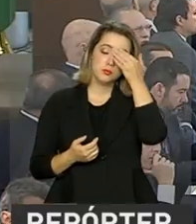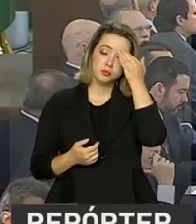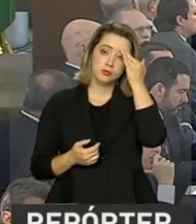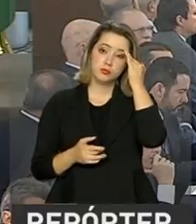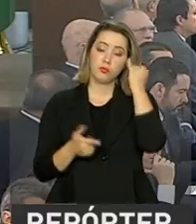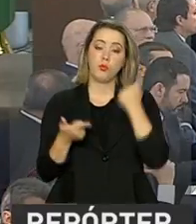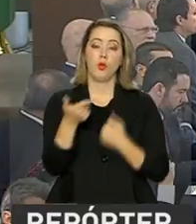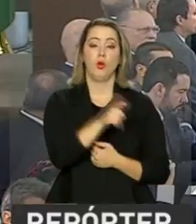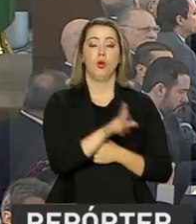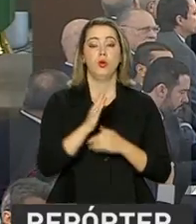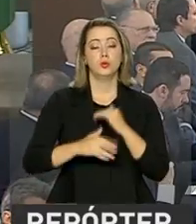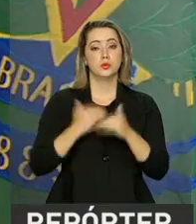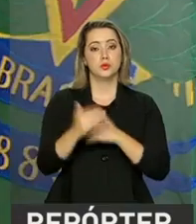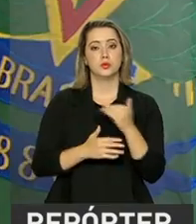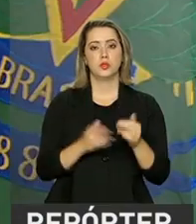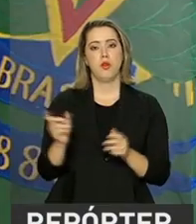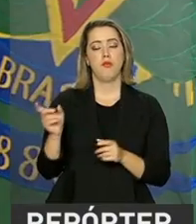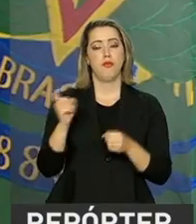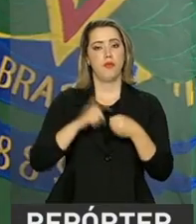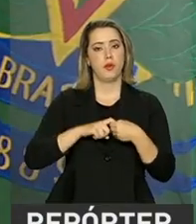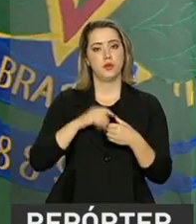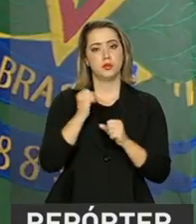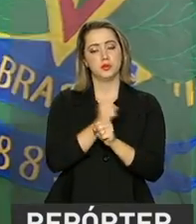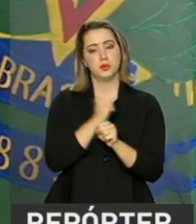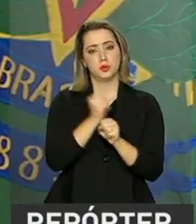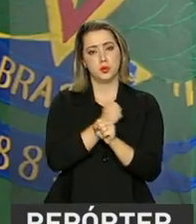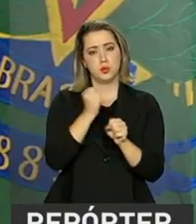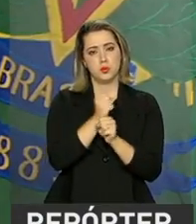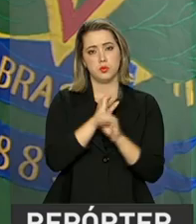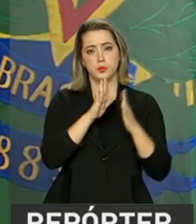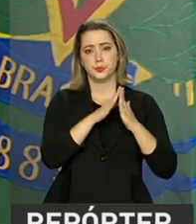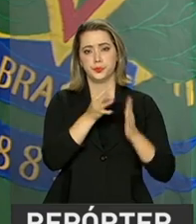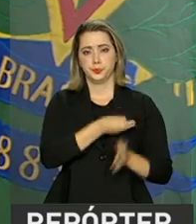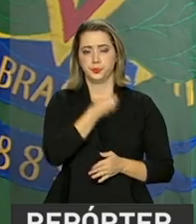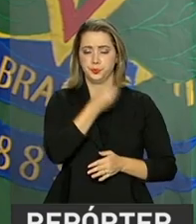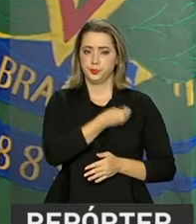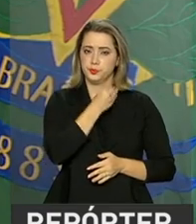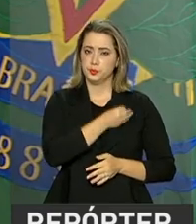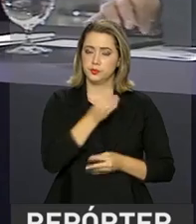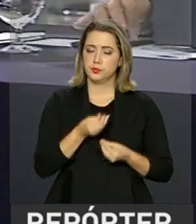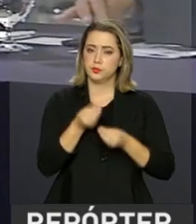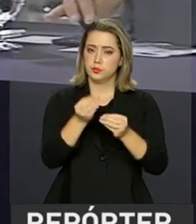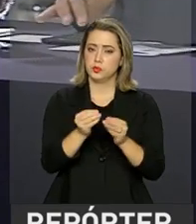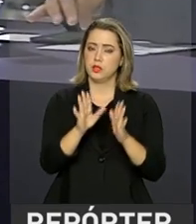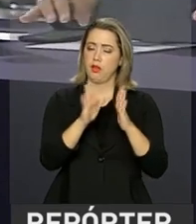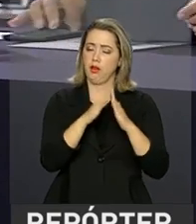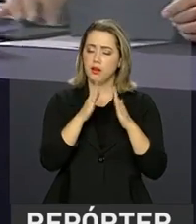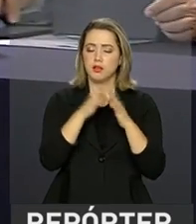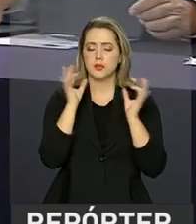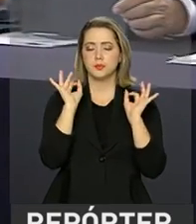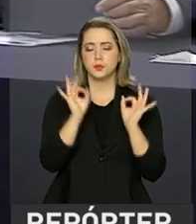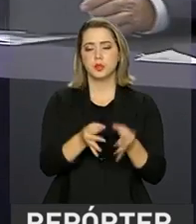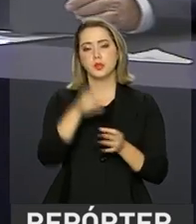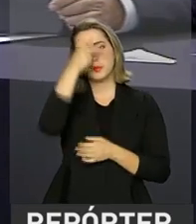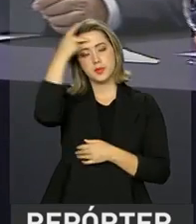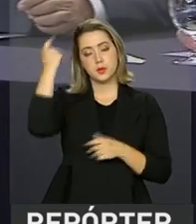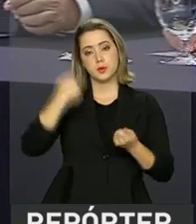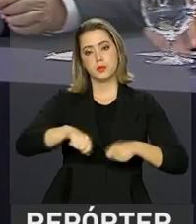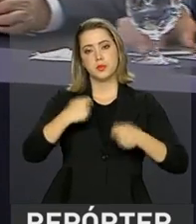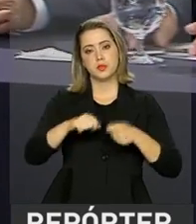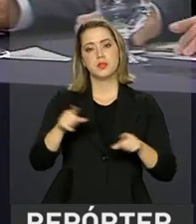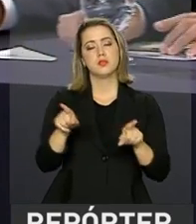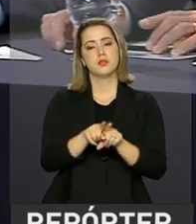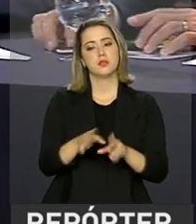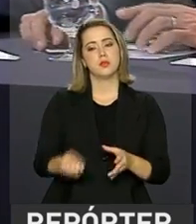do programa minha casa minha vida que na avaliação do presidente garante moradia a quem precisa e ainda gera